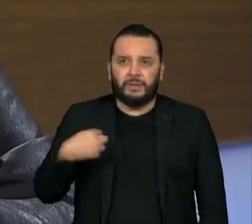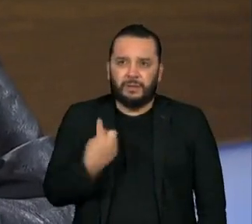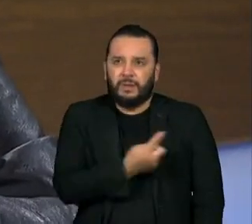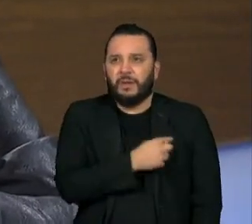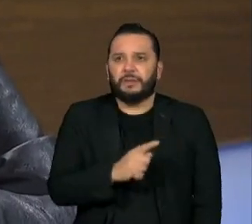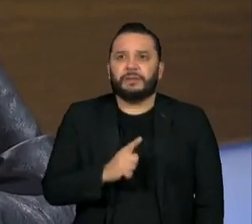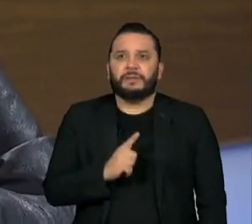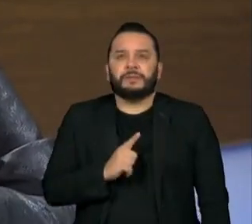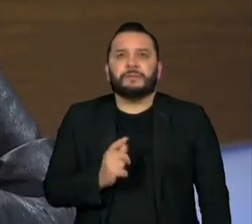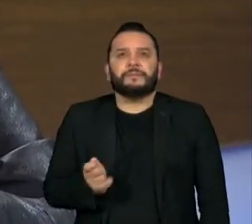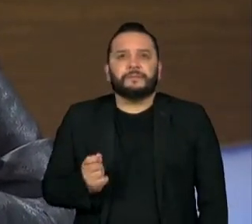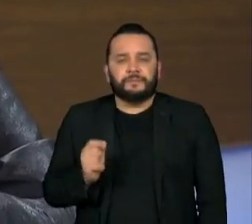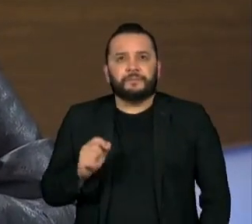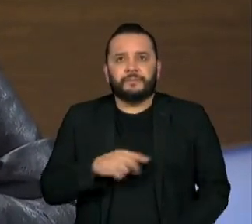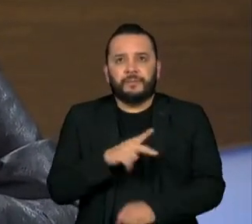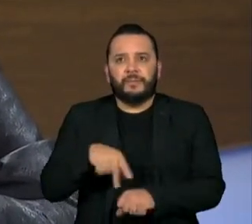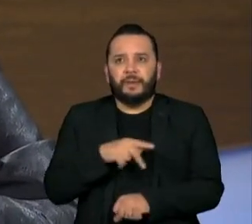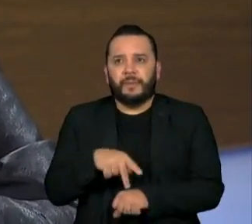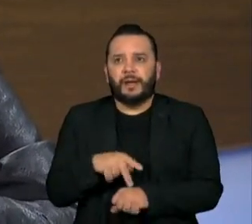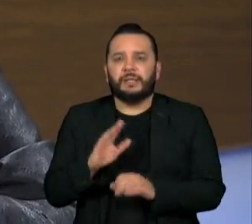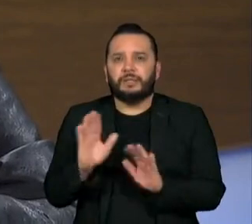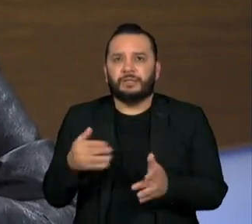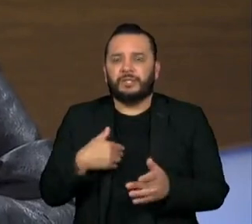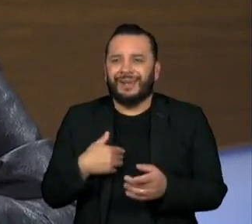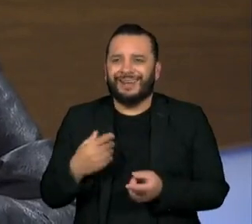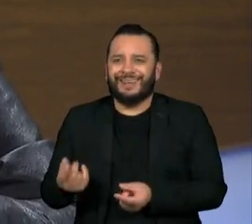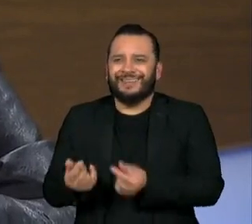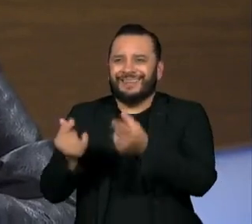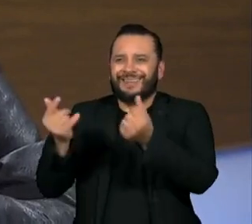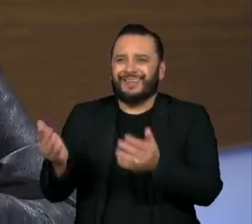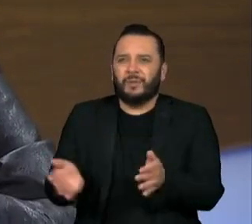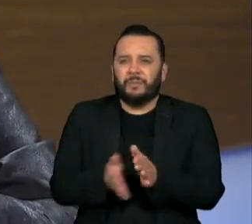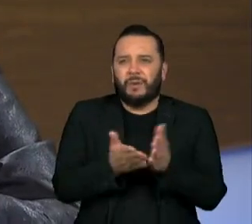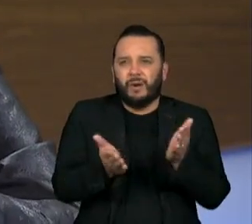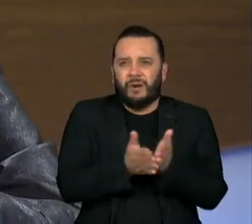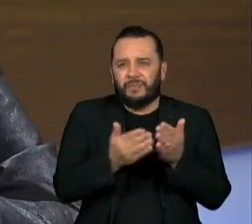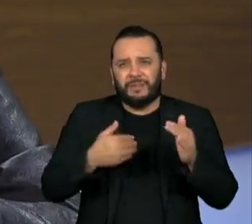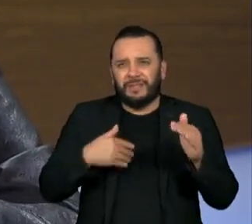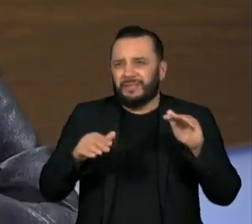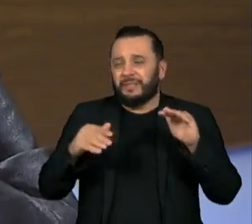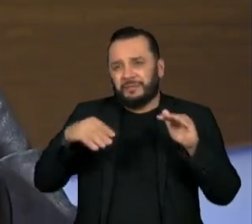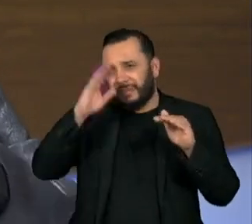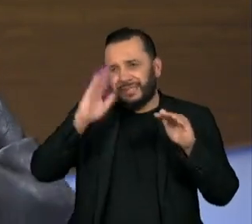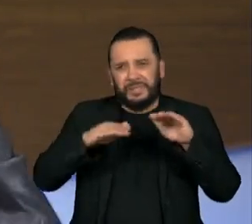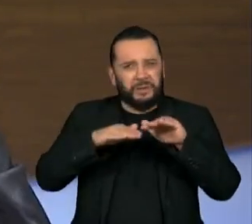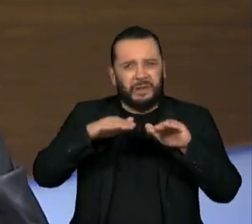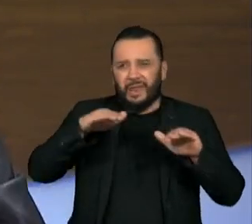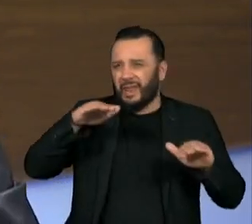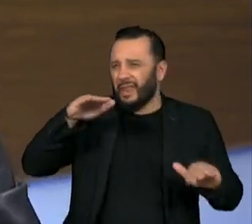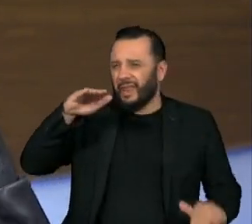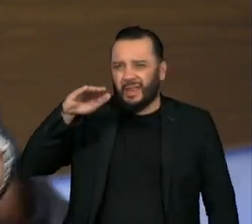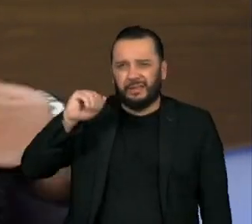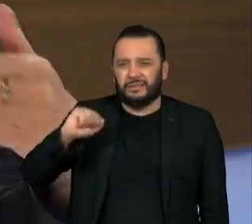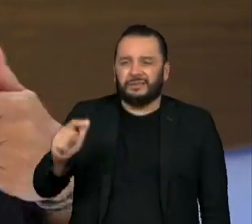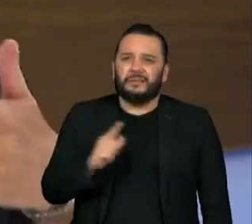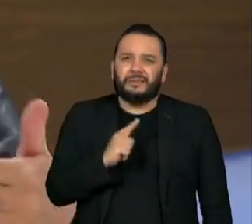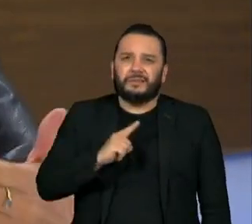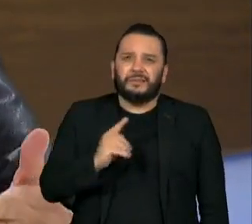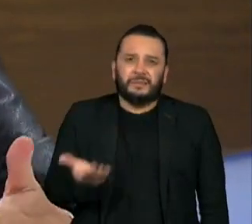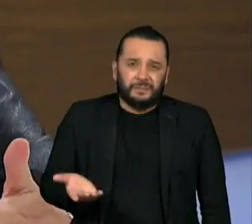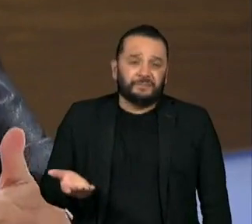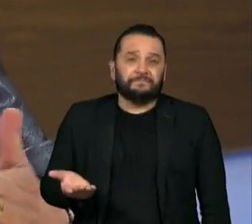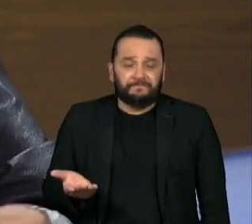tenhamos sou mundo dos países mais desiguais do mundo é uma questão premente a questão da desigualdade brasileira e